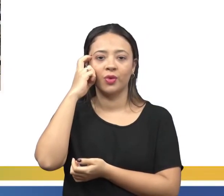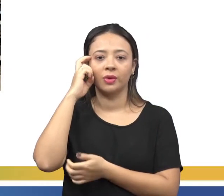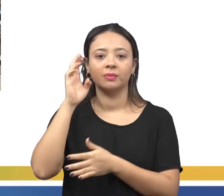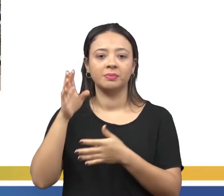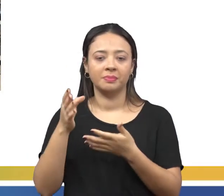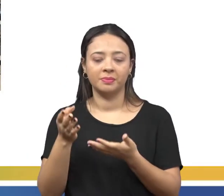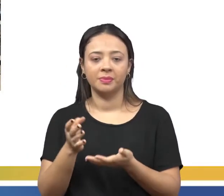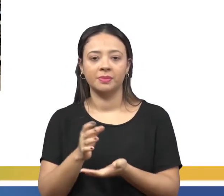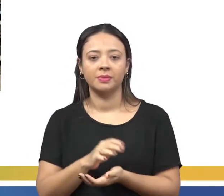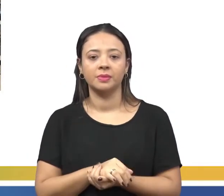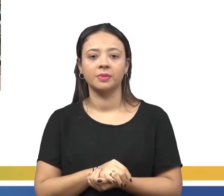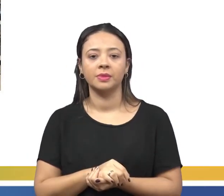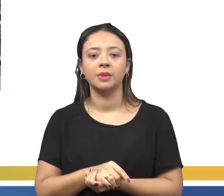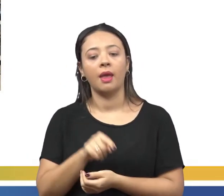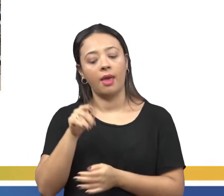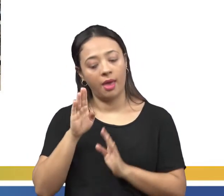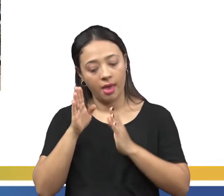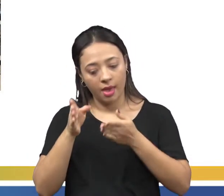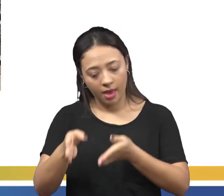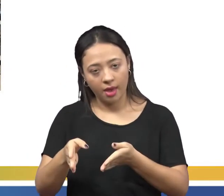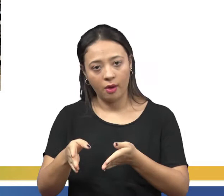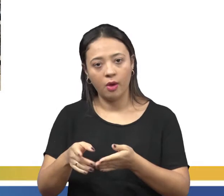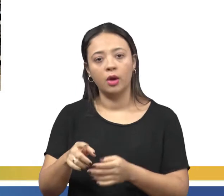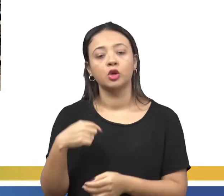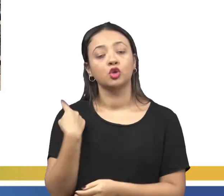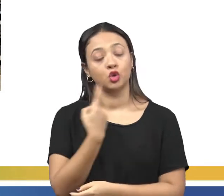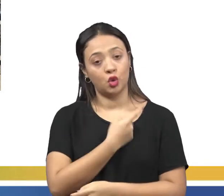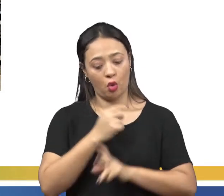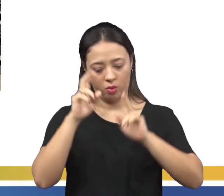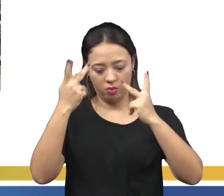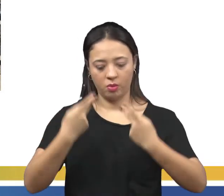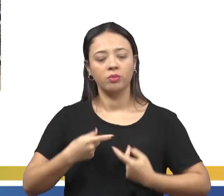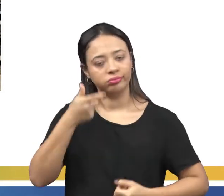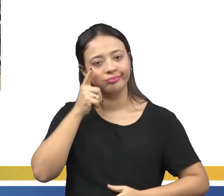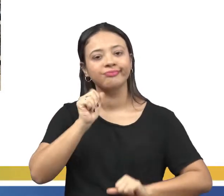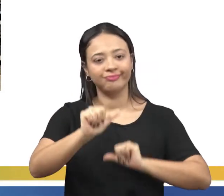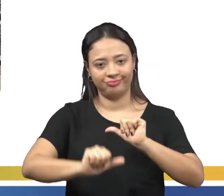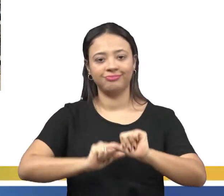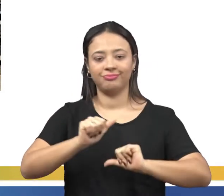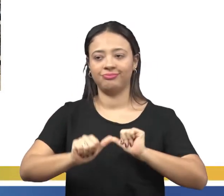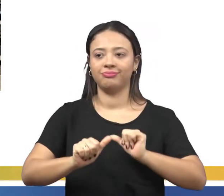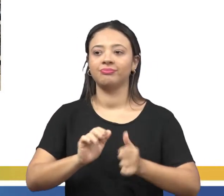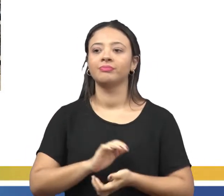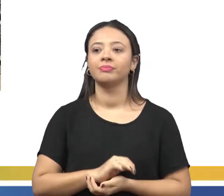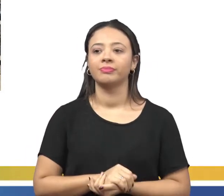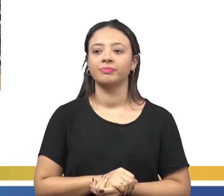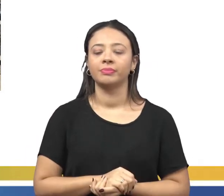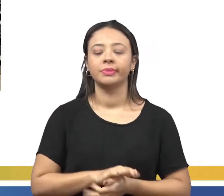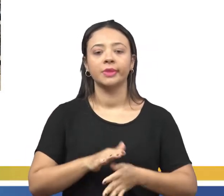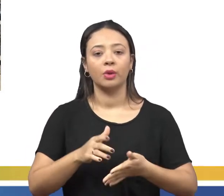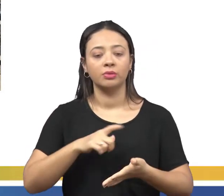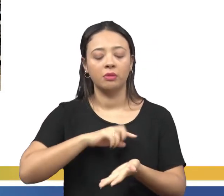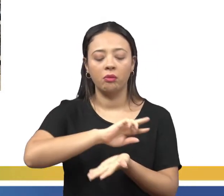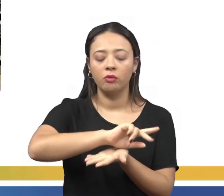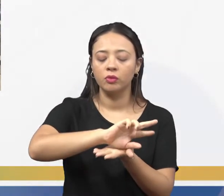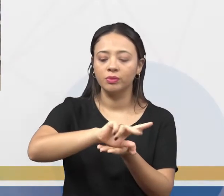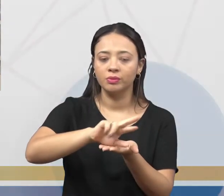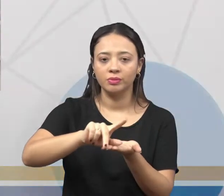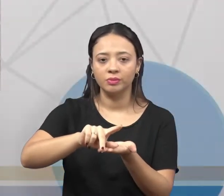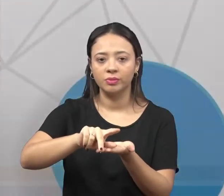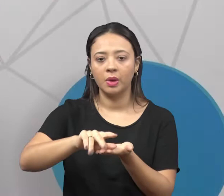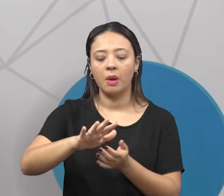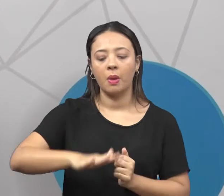as paisagens que são modificadas ou transformadas pela ação do ser humano. Essas diferentes paisagens humanizadas,